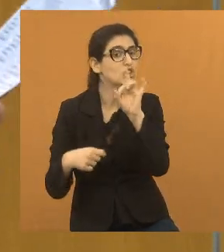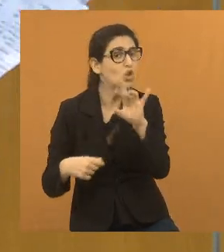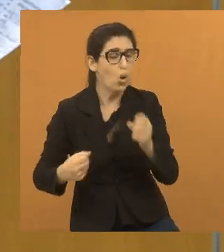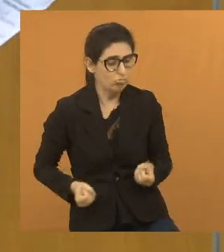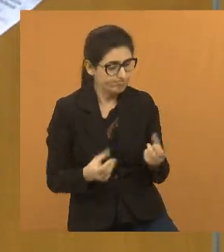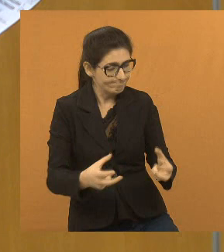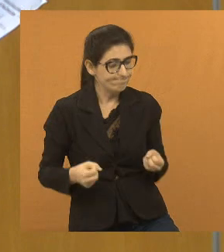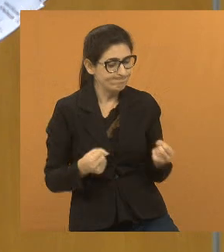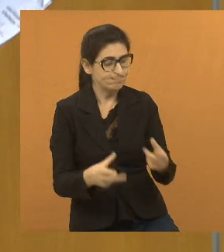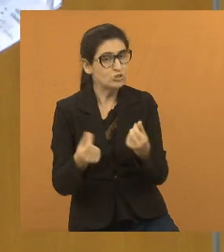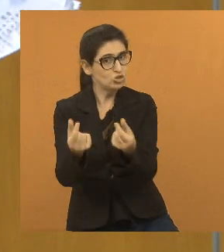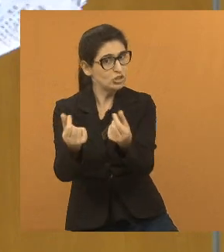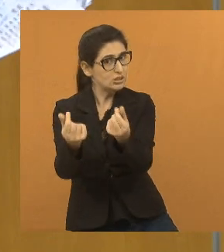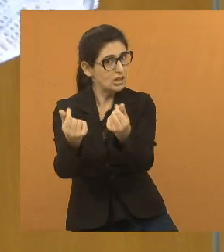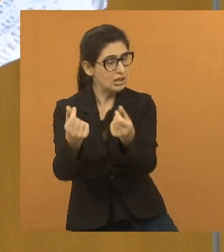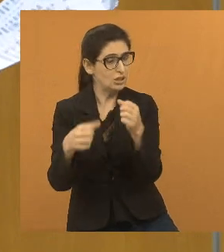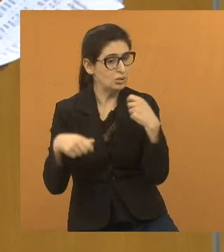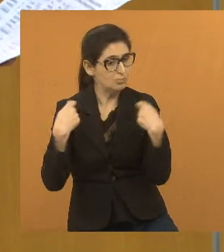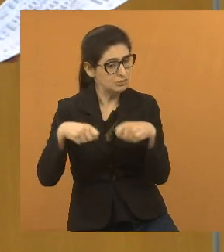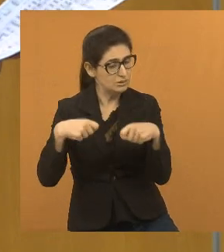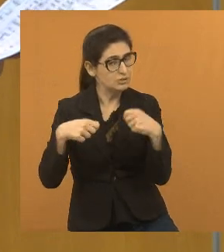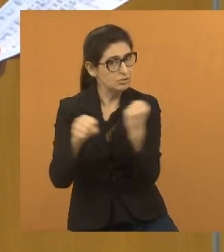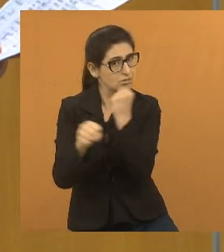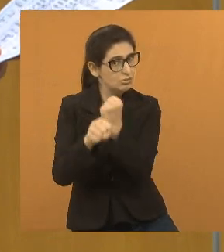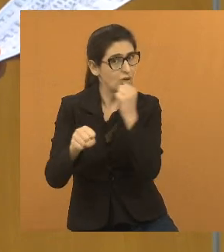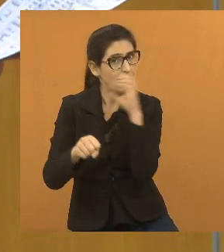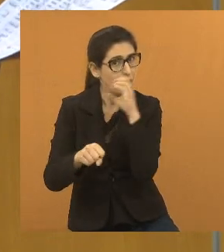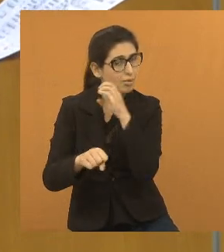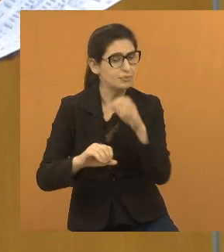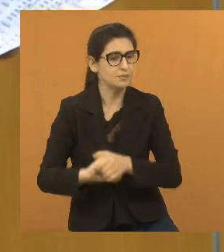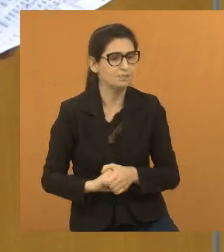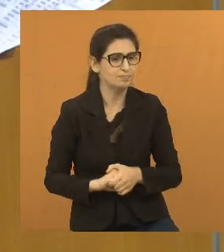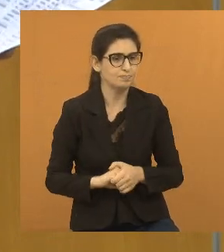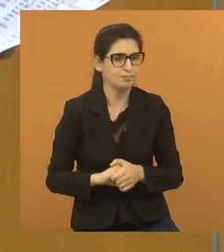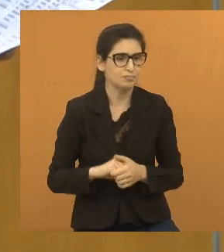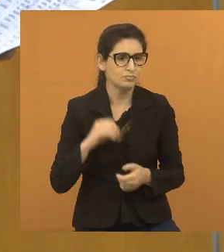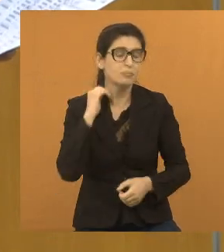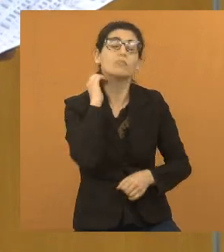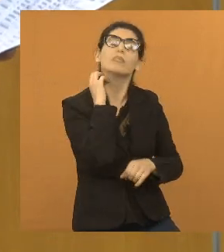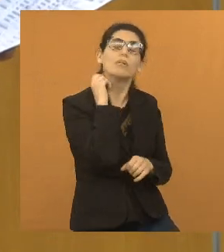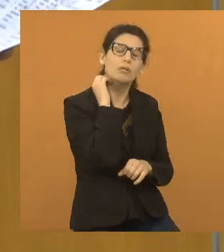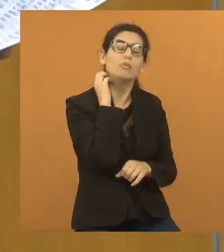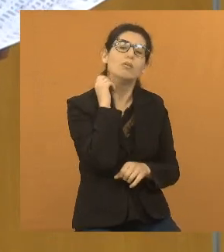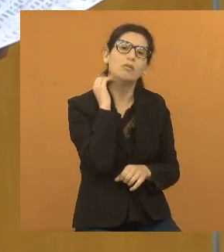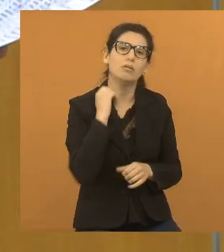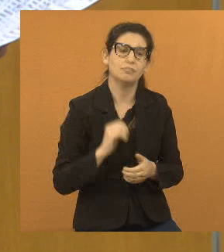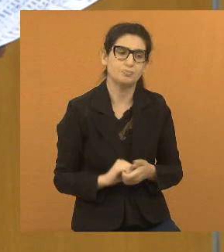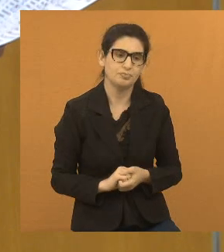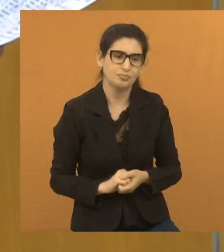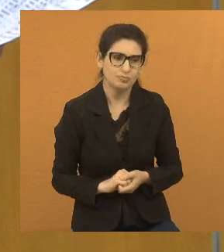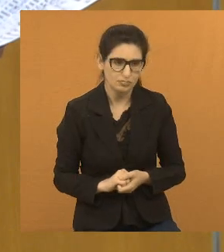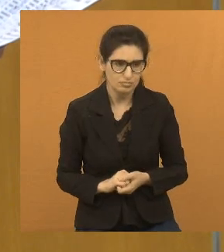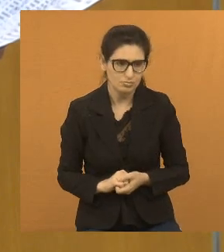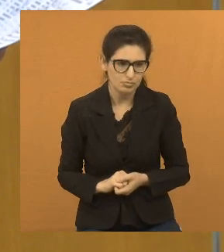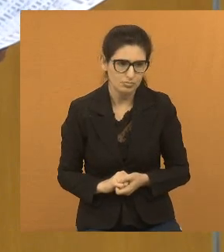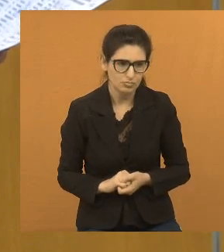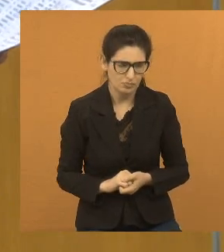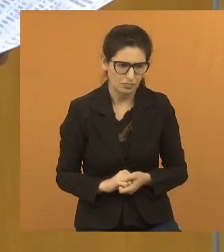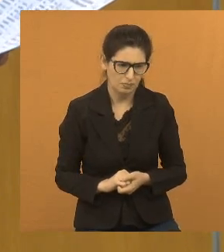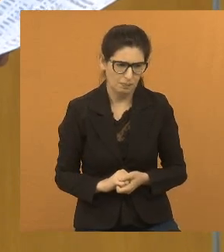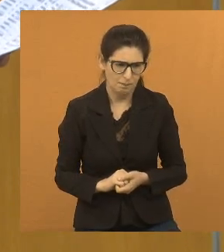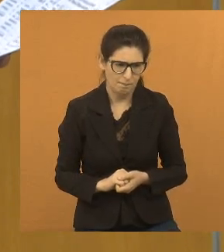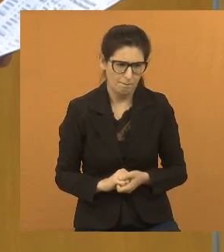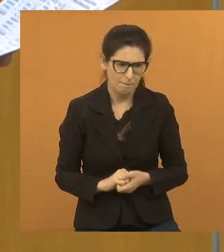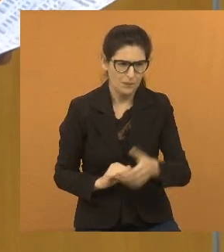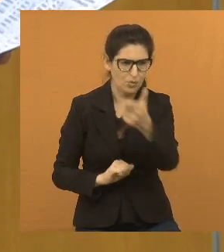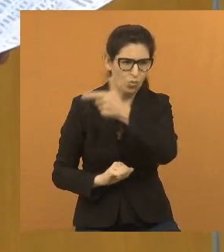A ligação com o bairro aqui, que ele pergunta se vai ter sim, vai ligar, essa aí vai ligar junto ao